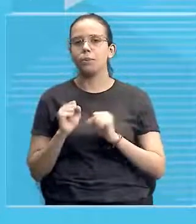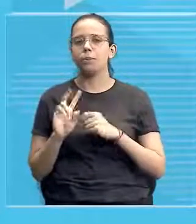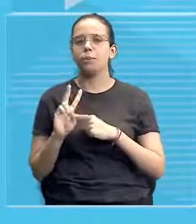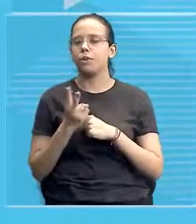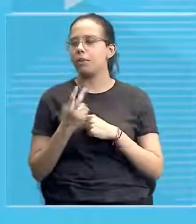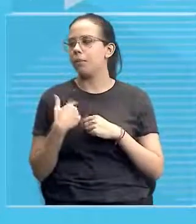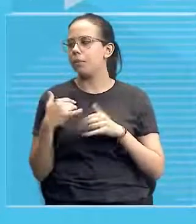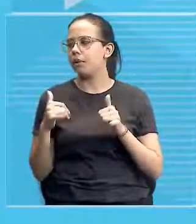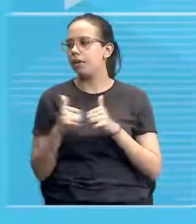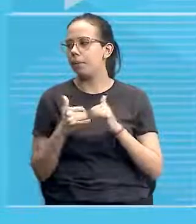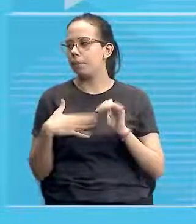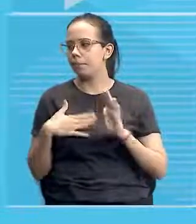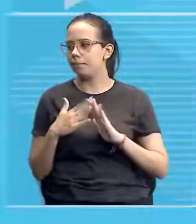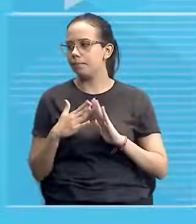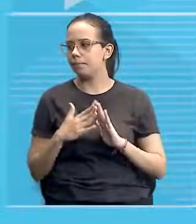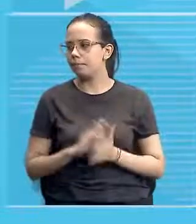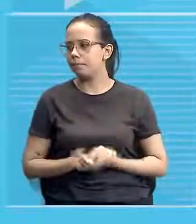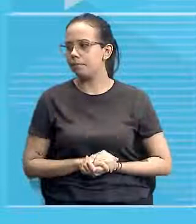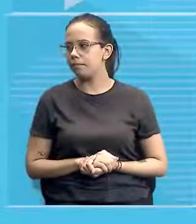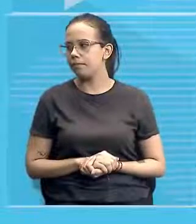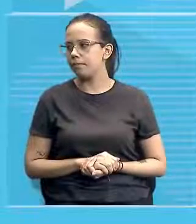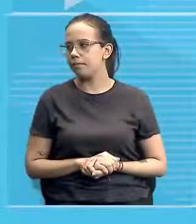Henry. Gente,